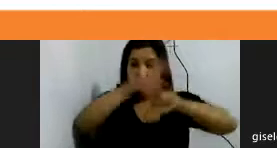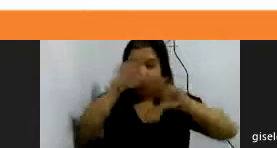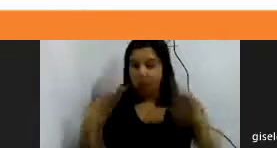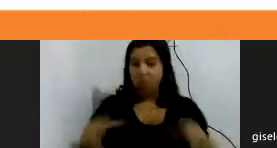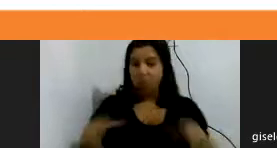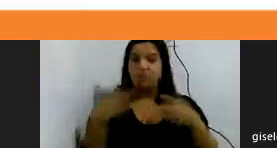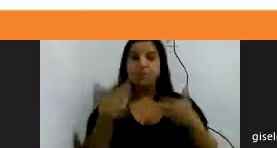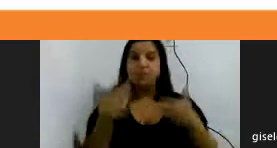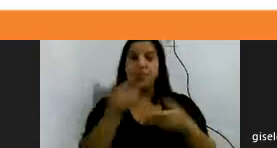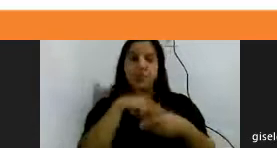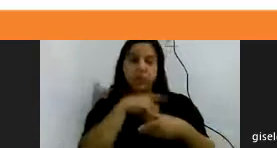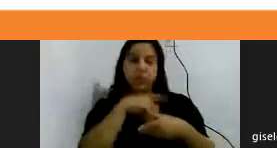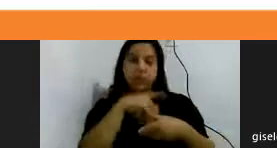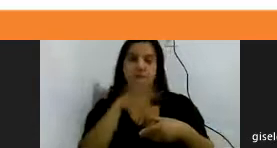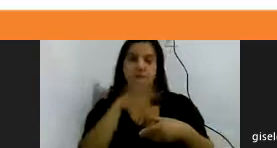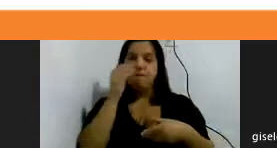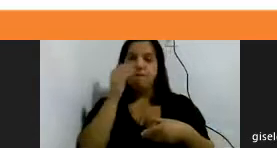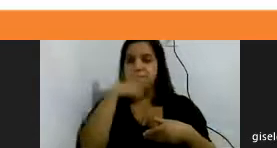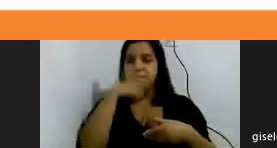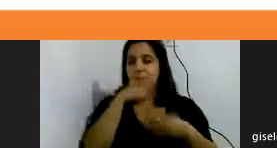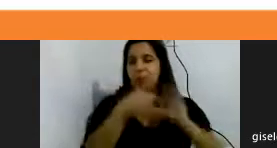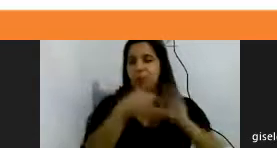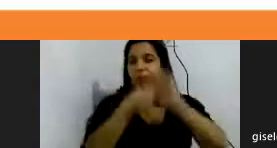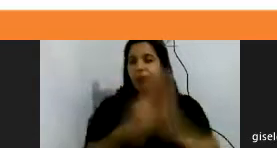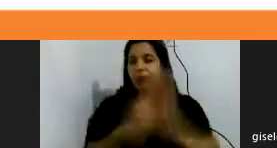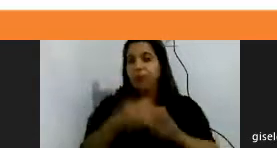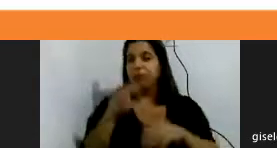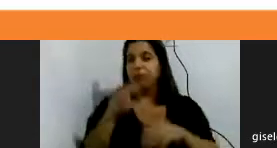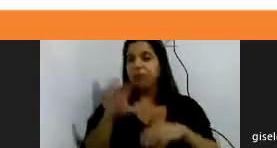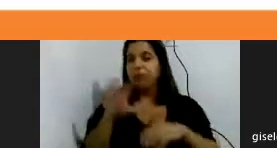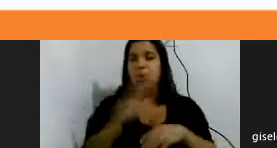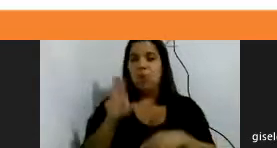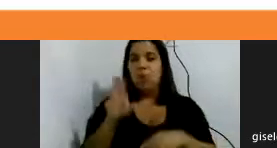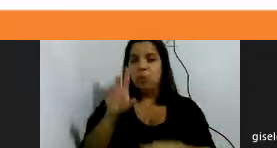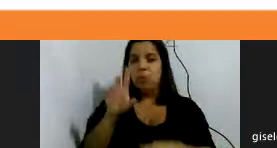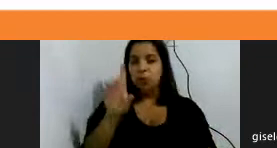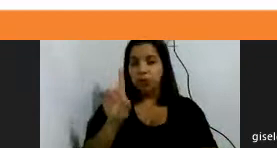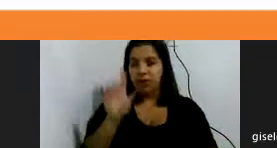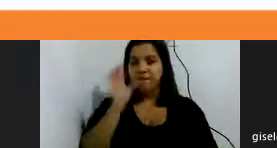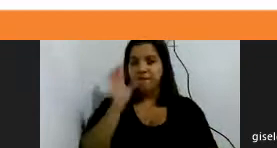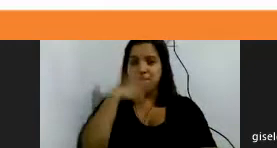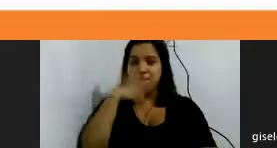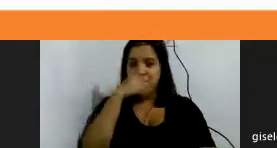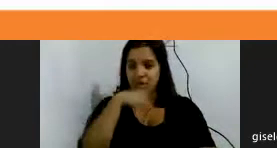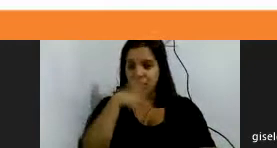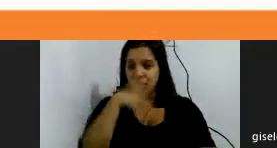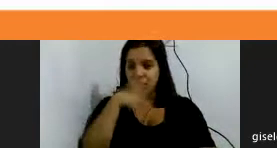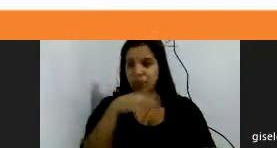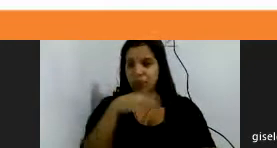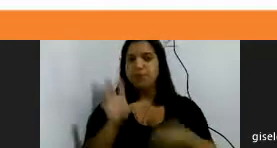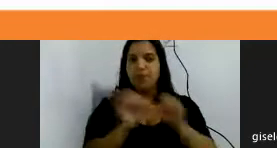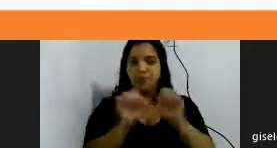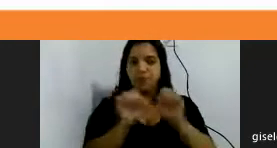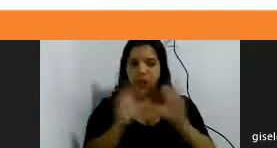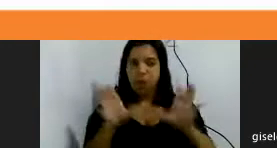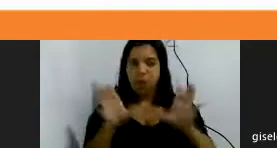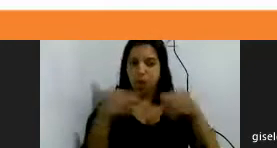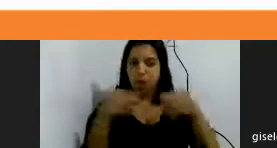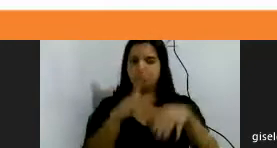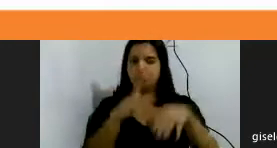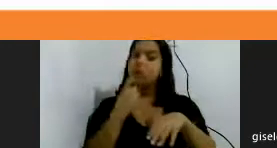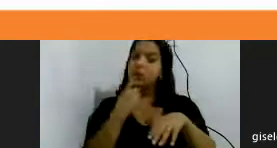tem antígenos com fraca expressão, que a gente chama de D fraco. Quando a gente faz um grupo sanguíneo no